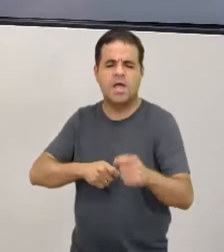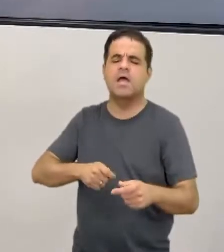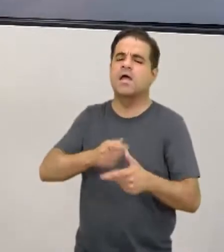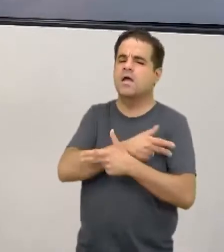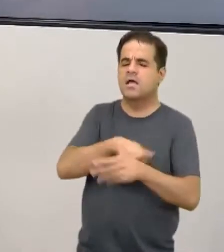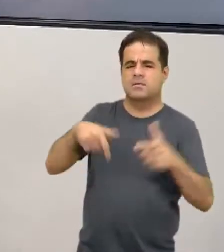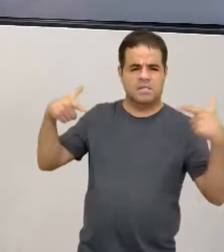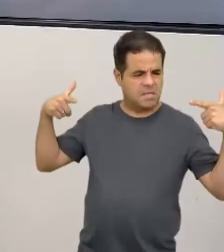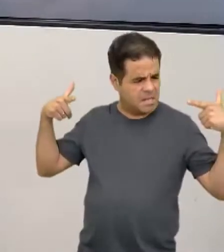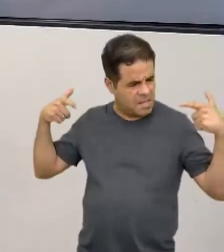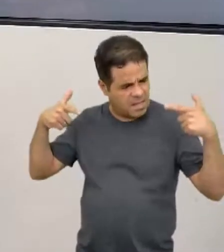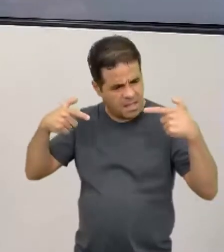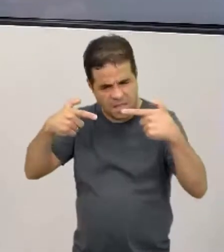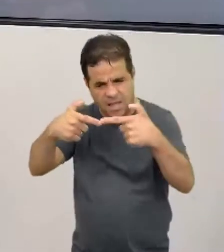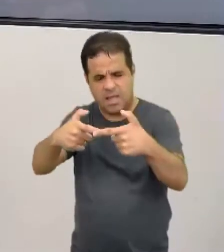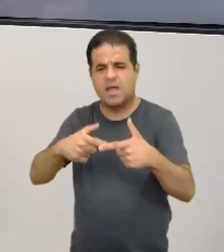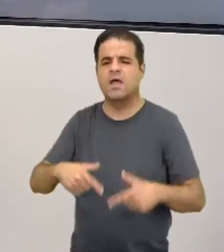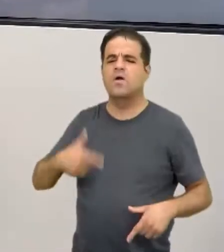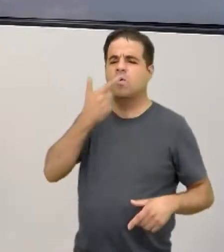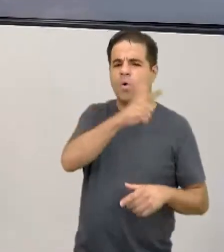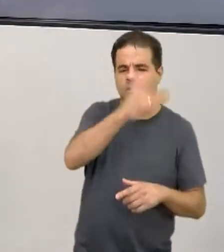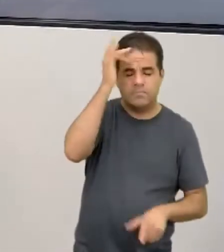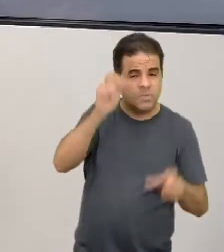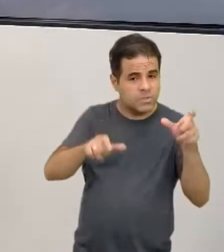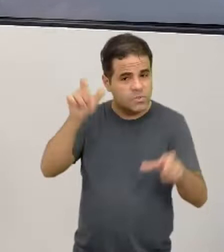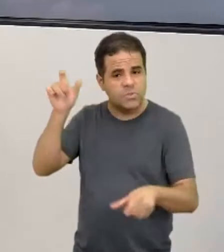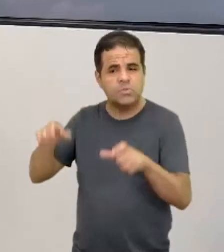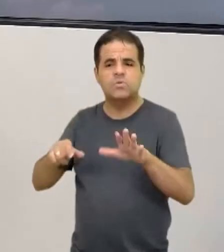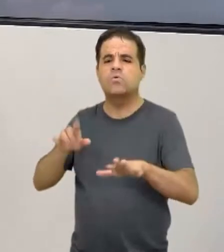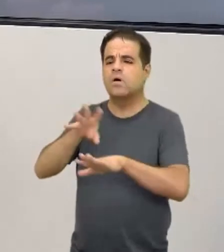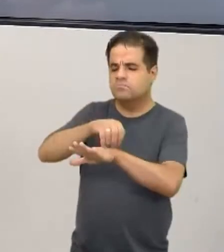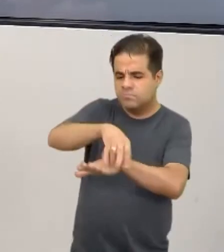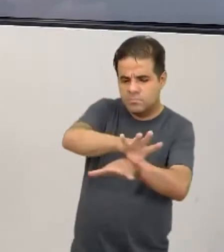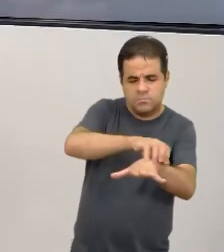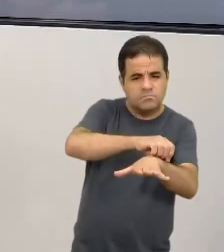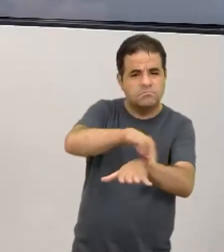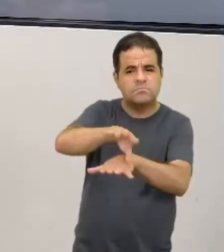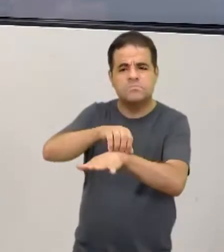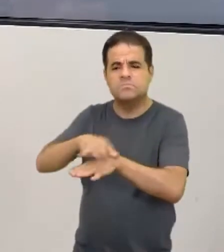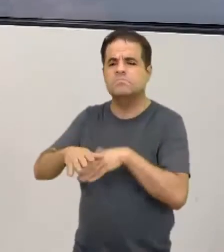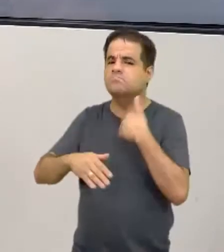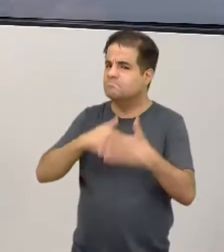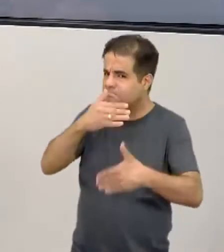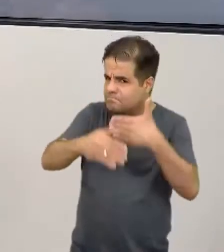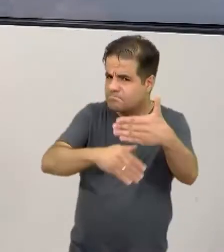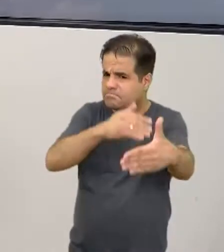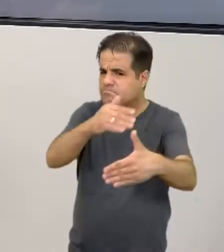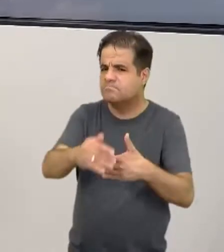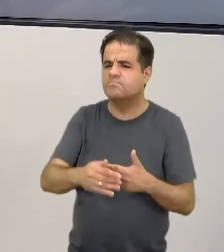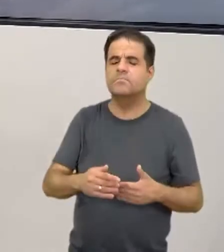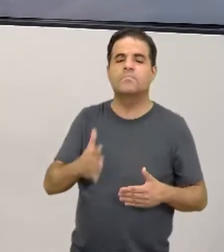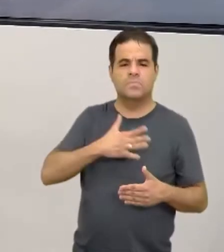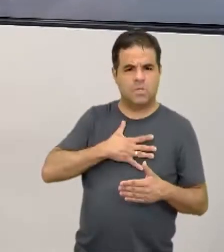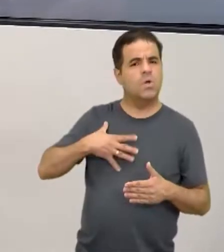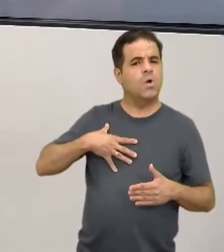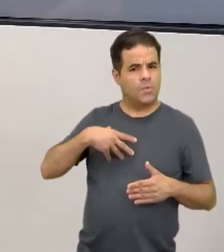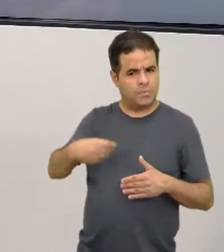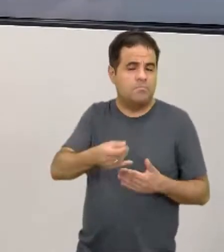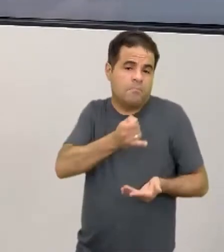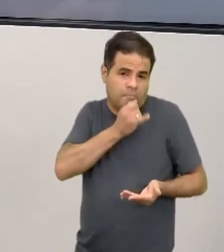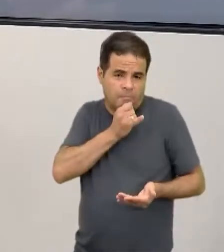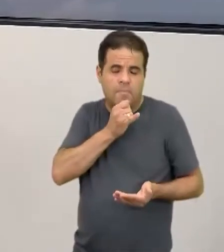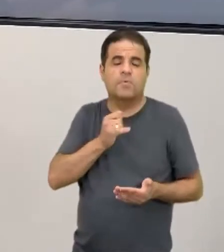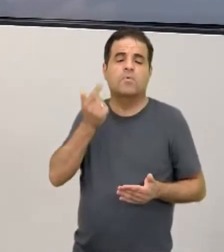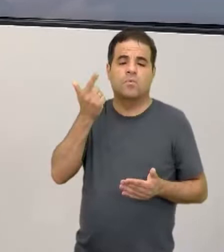técnicas de guerra, às vezes com outros indivíduos. Isso eu vou passando adiante para os meus filhos, por